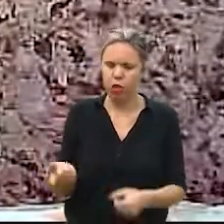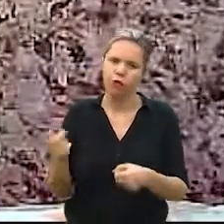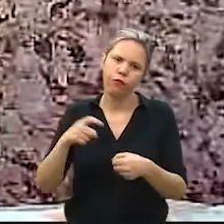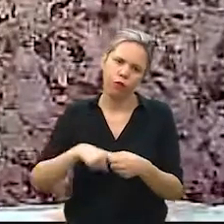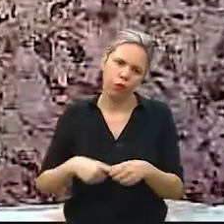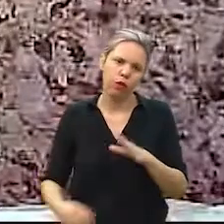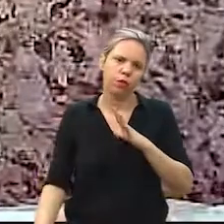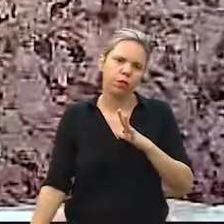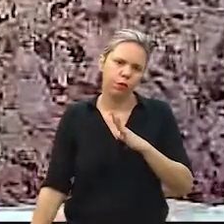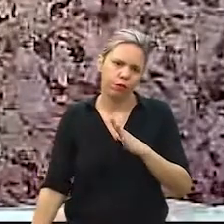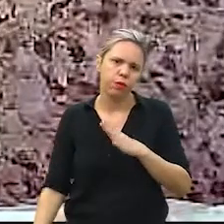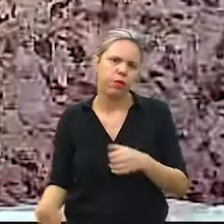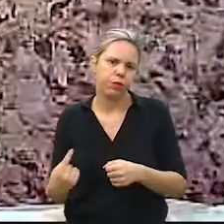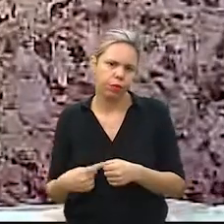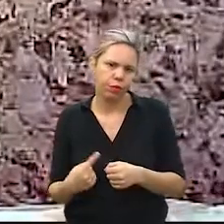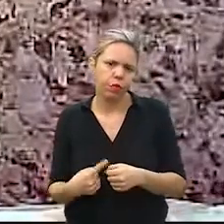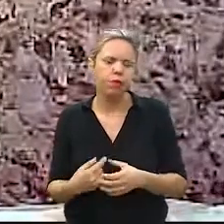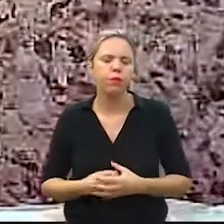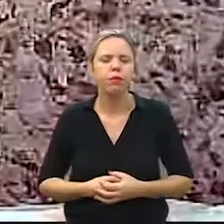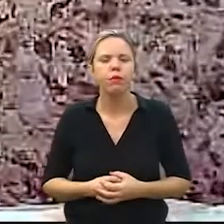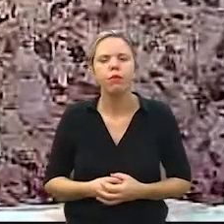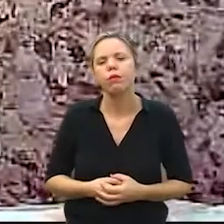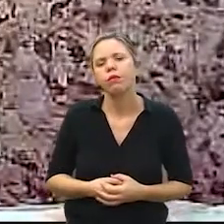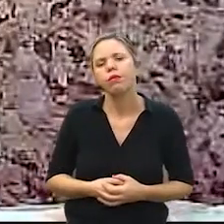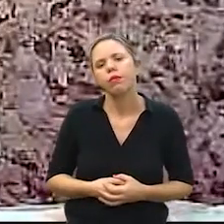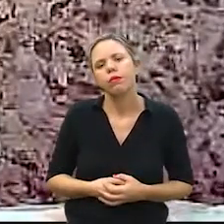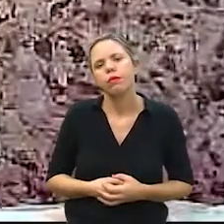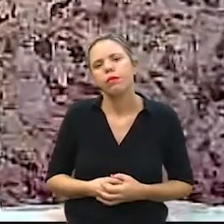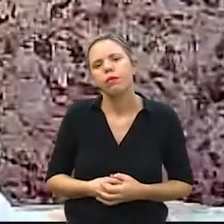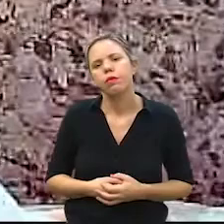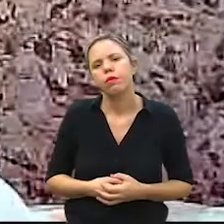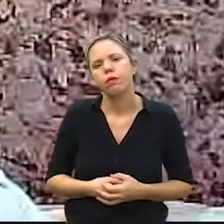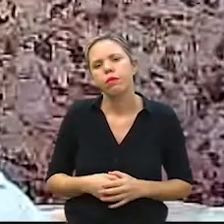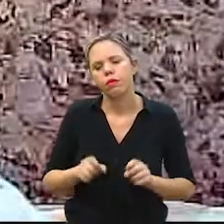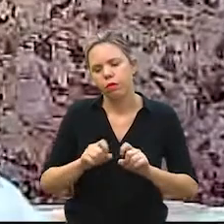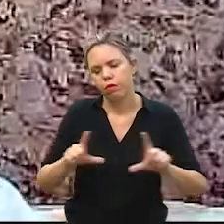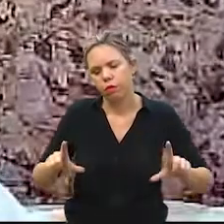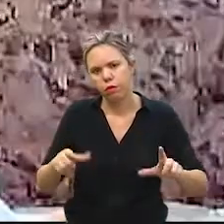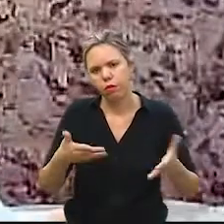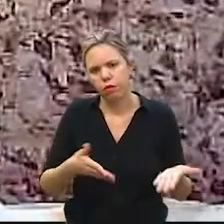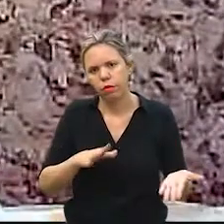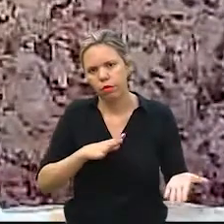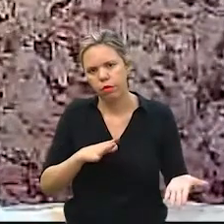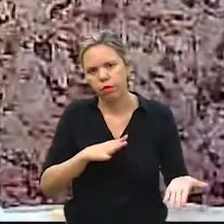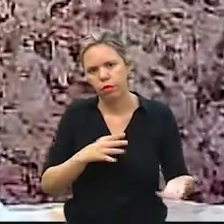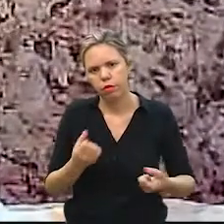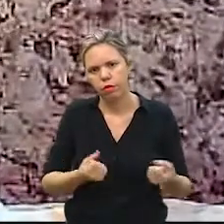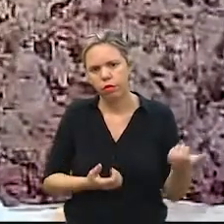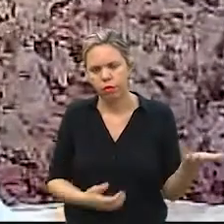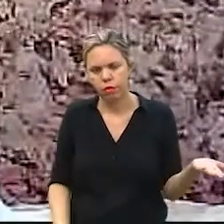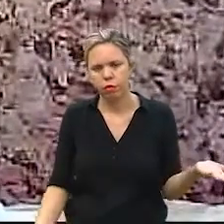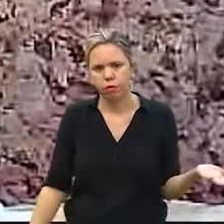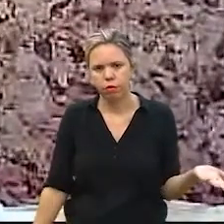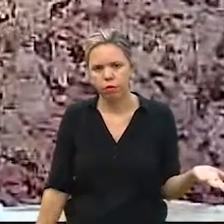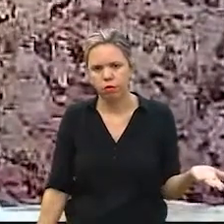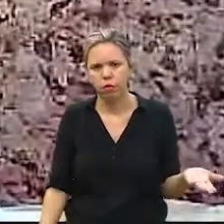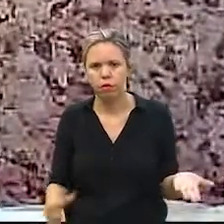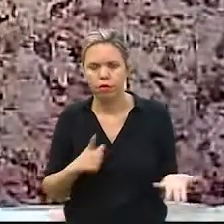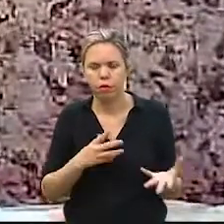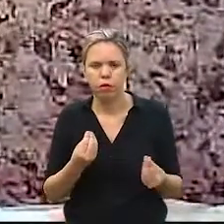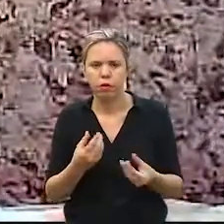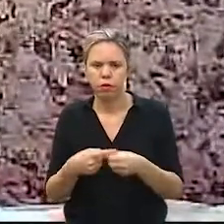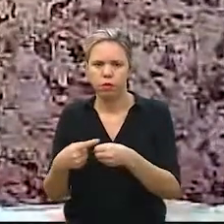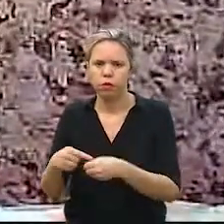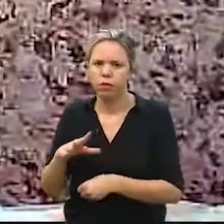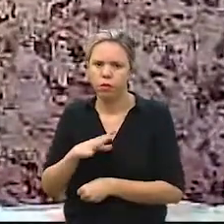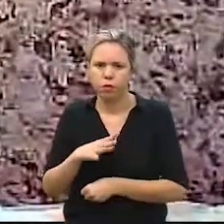volta para o município de origem, né? Então, para o município da placa do veículo. Então, tem muitos